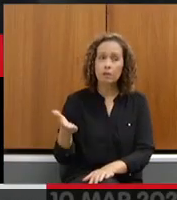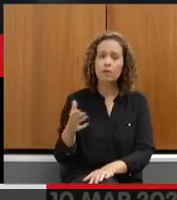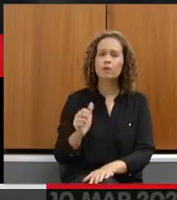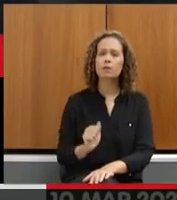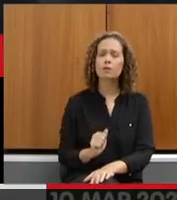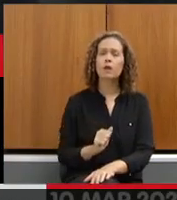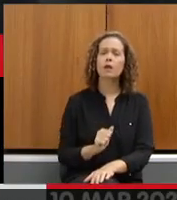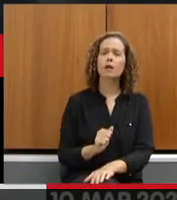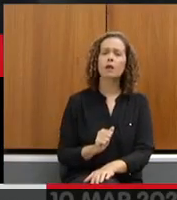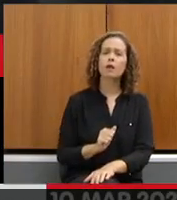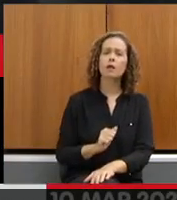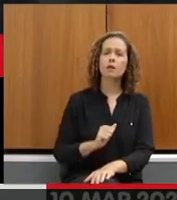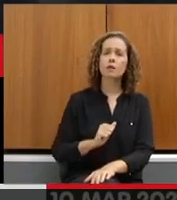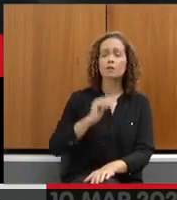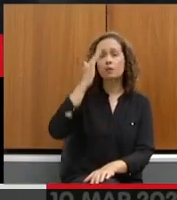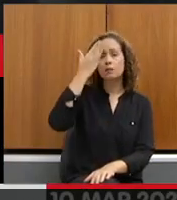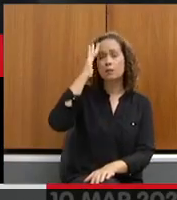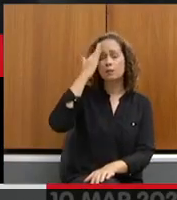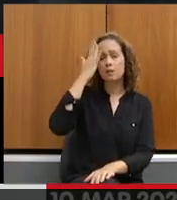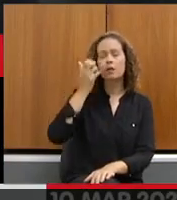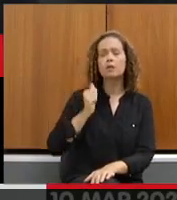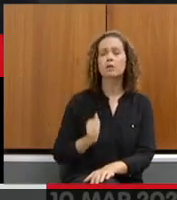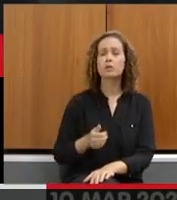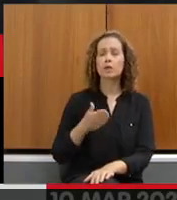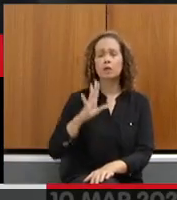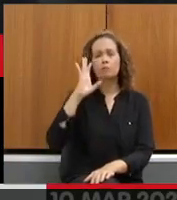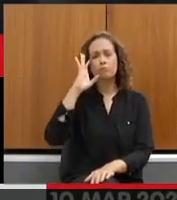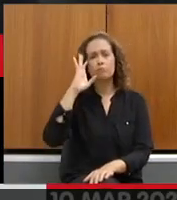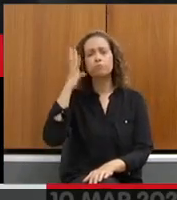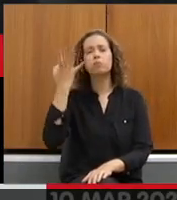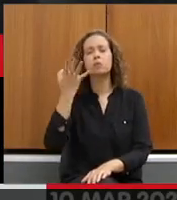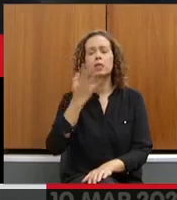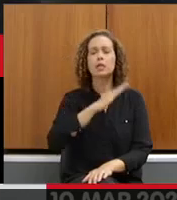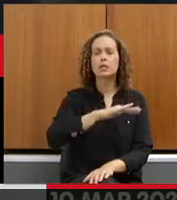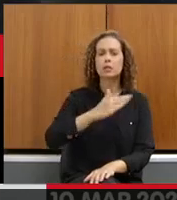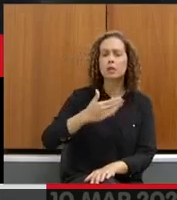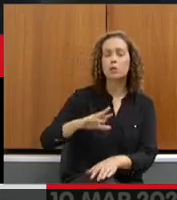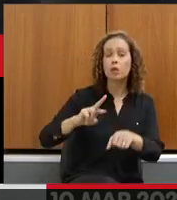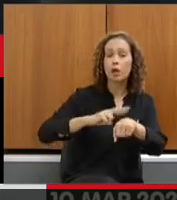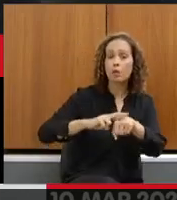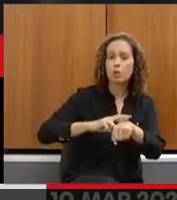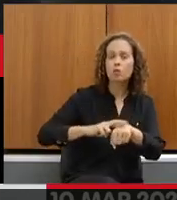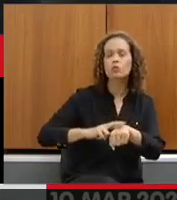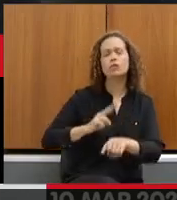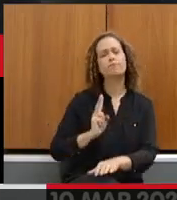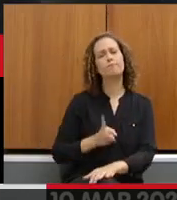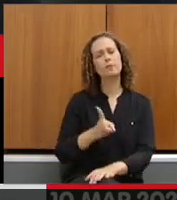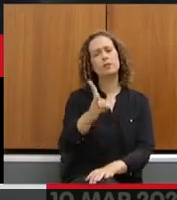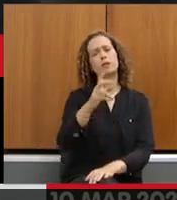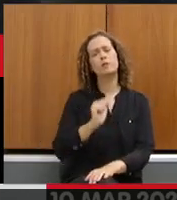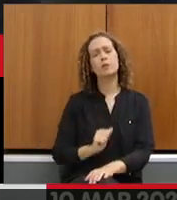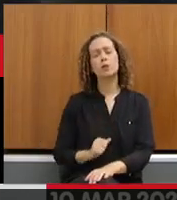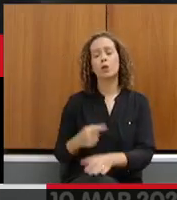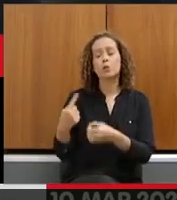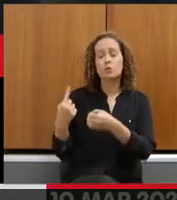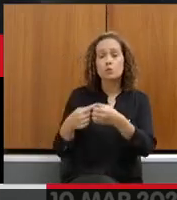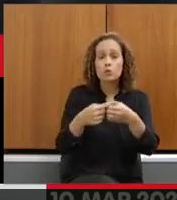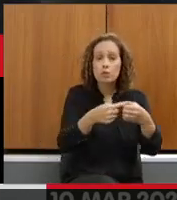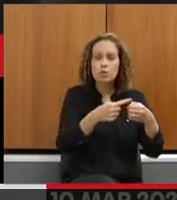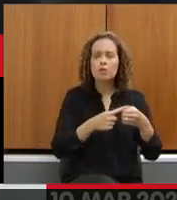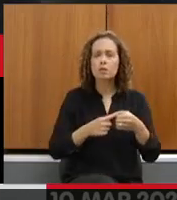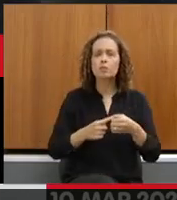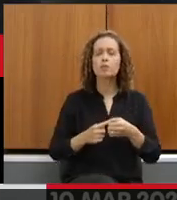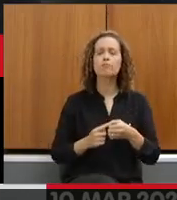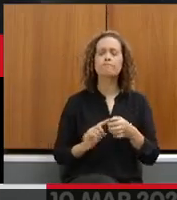que essas decisões em relação a onda roxa elas são decisões sempre de consenso entre os municípios